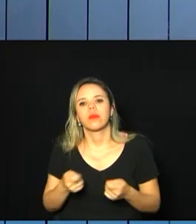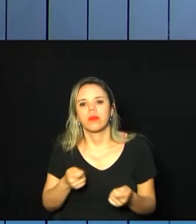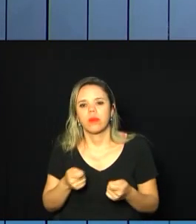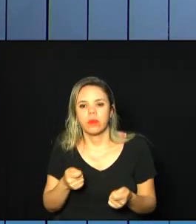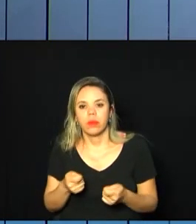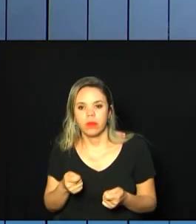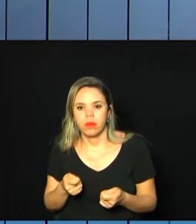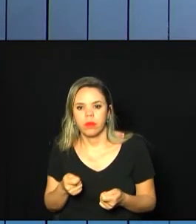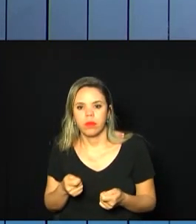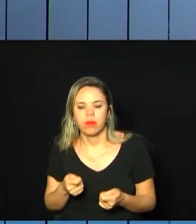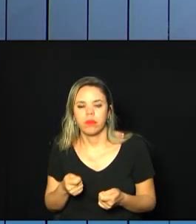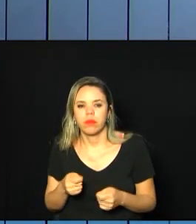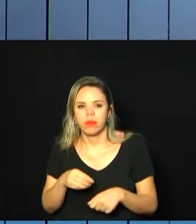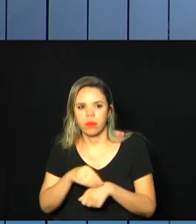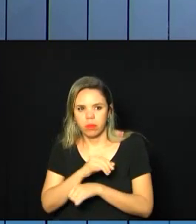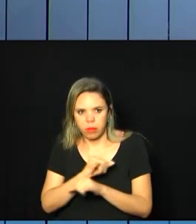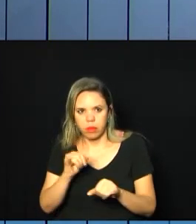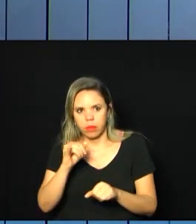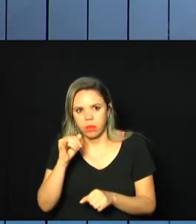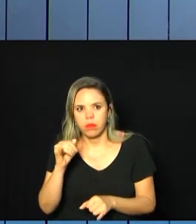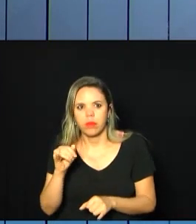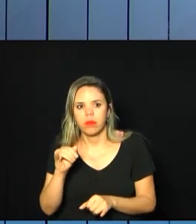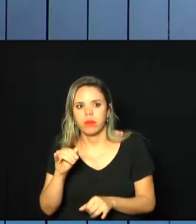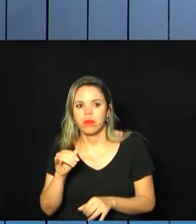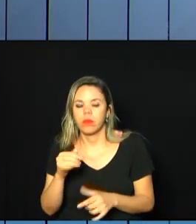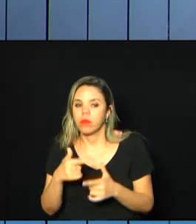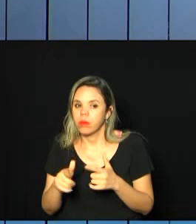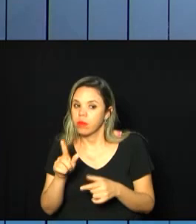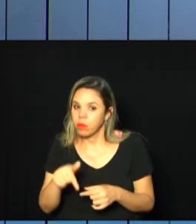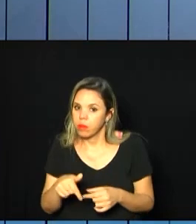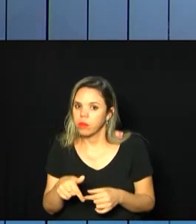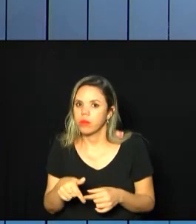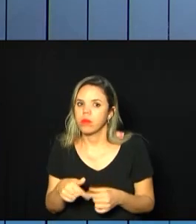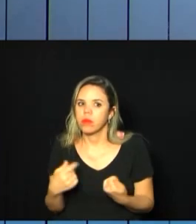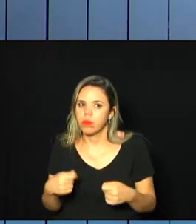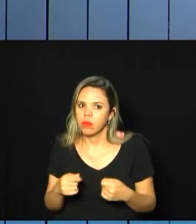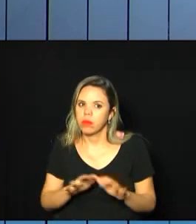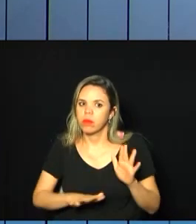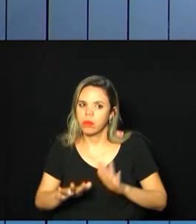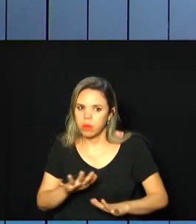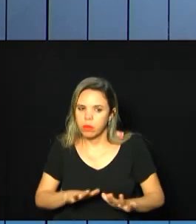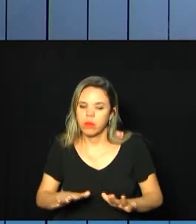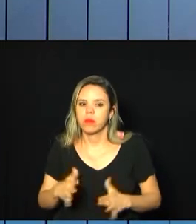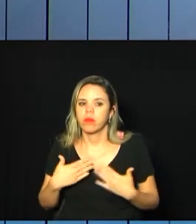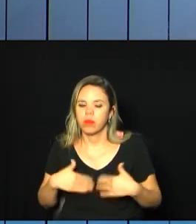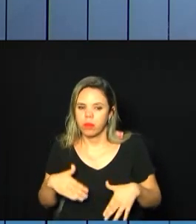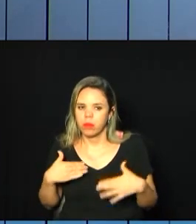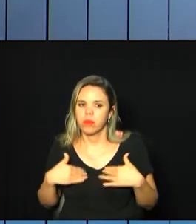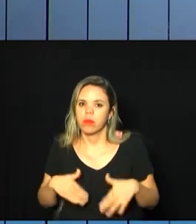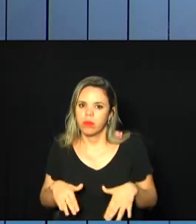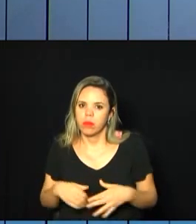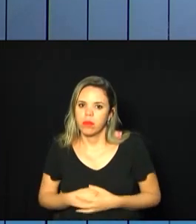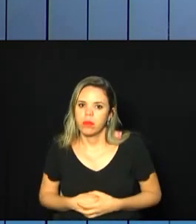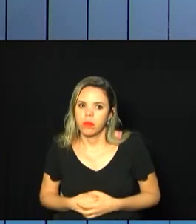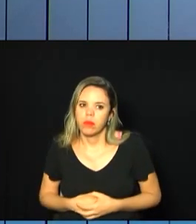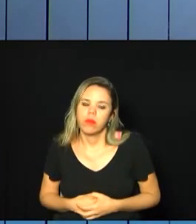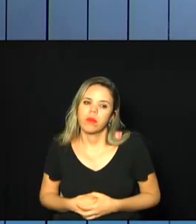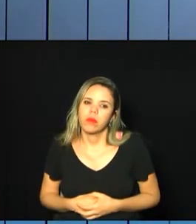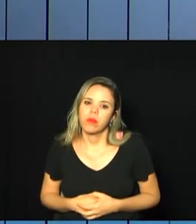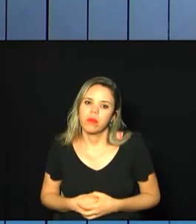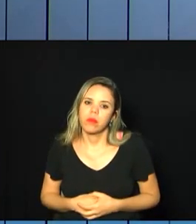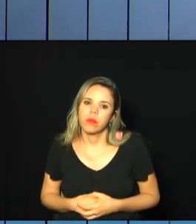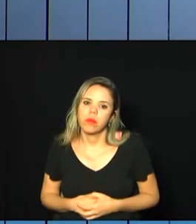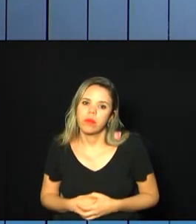otimismo, mas para passar uma mensagem de a situação é essa, precisamos ainda ter calma, mesmo com a